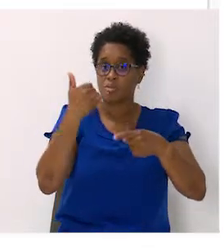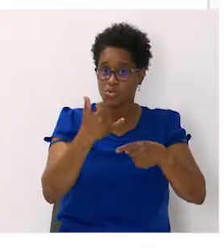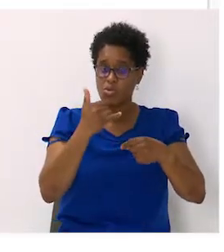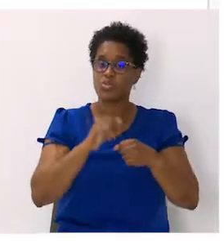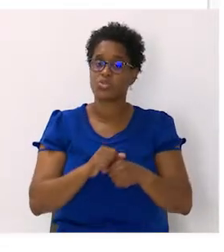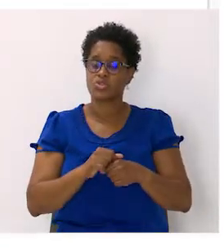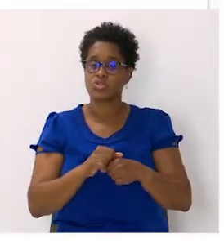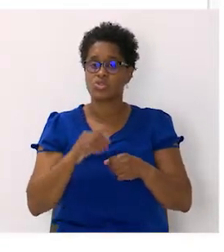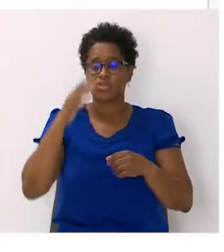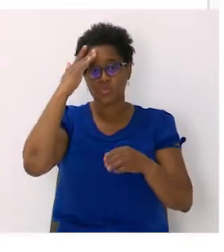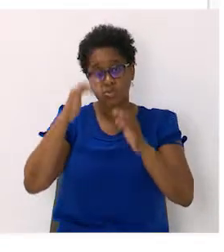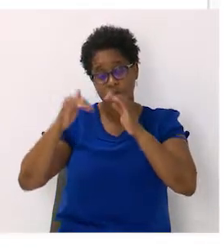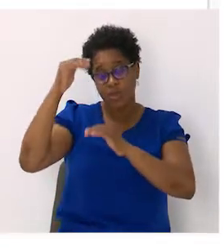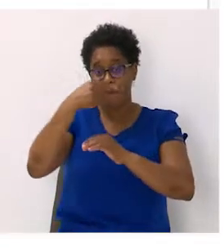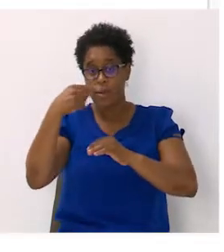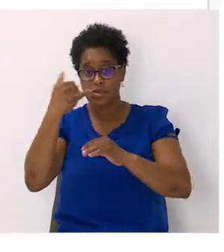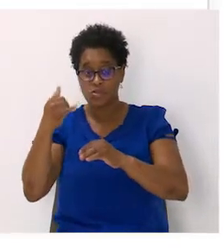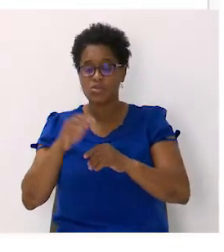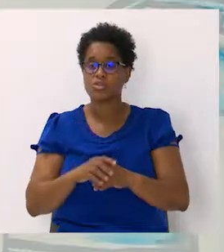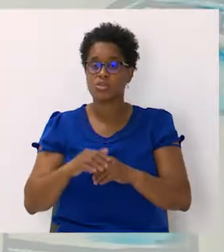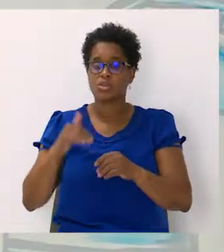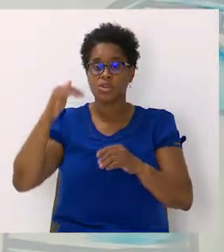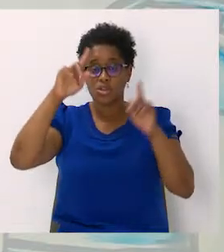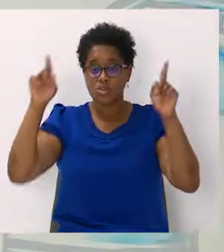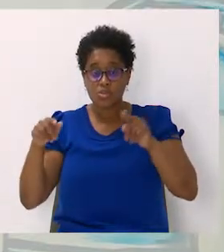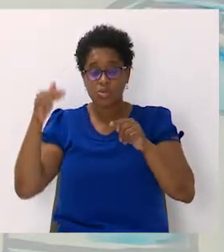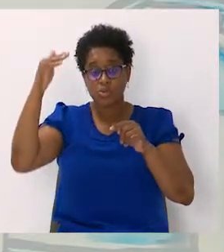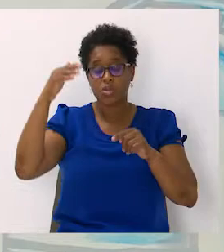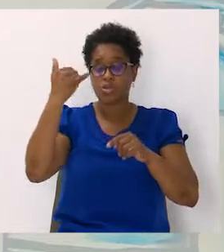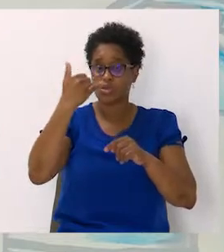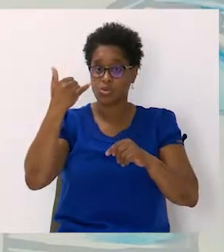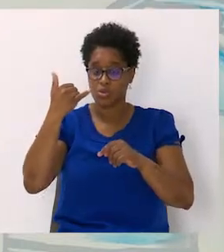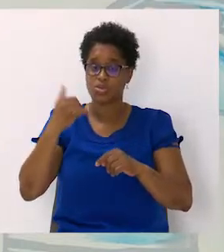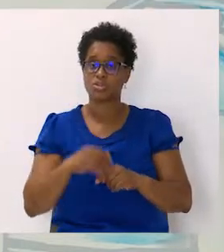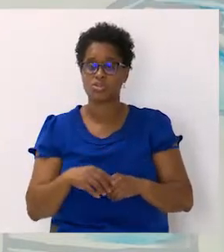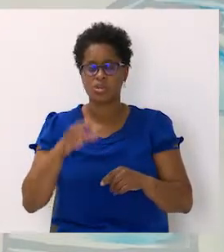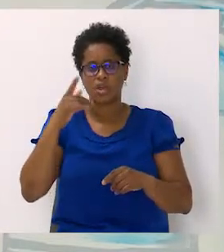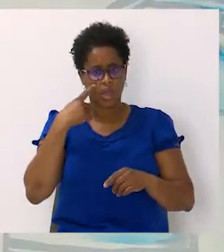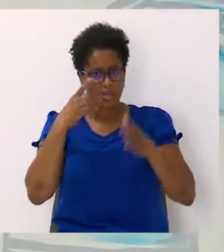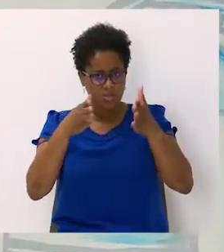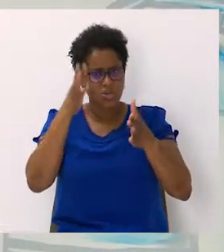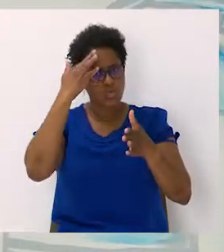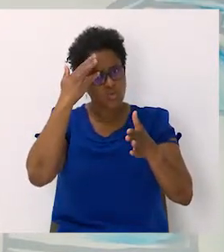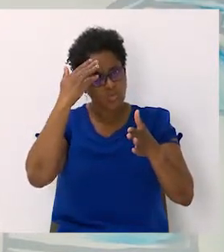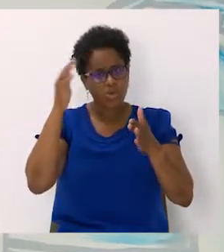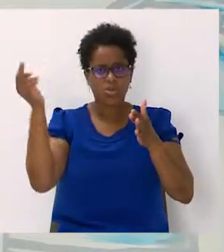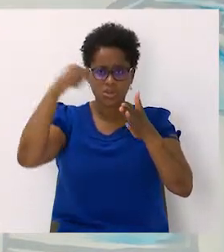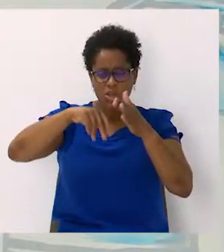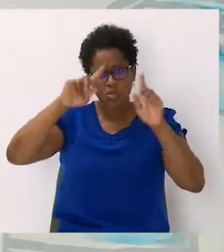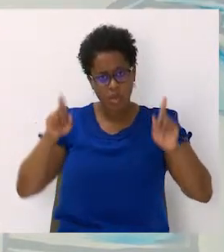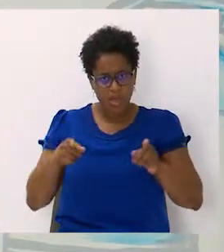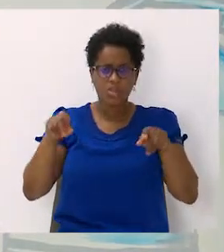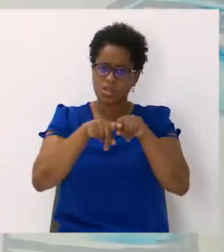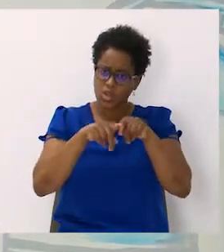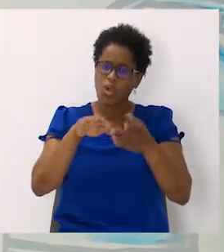2 de expoente menos 2 de expoente 2. Atenção! O número dentro do parênteses tem a mesma base